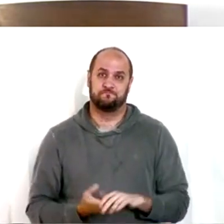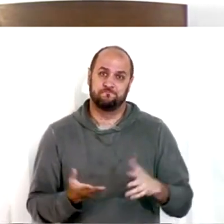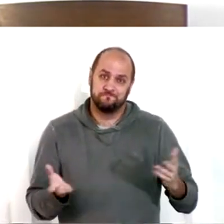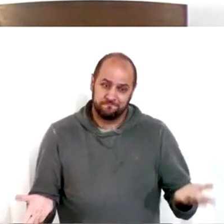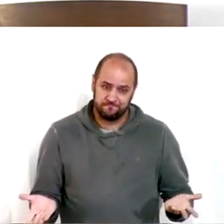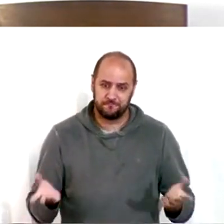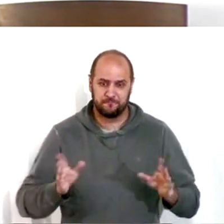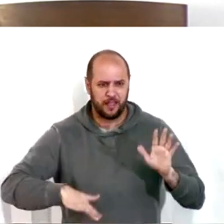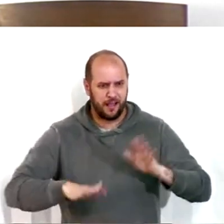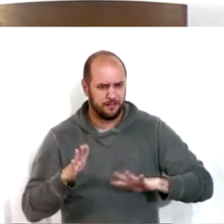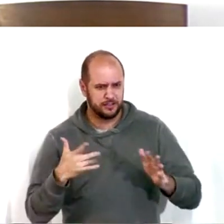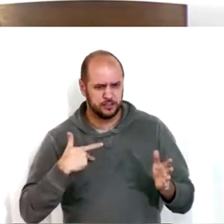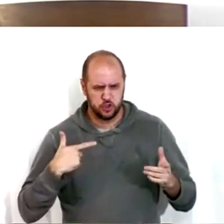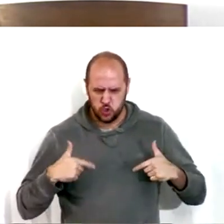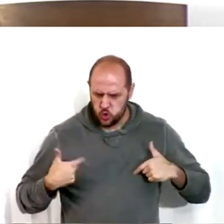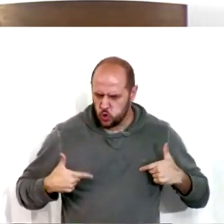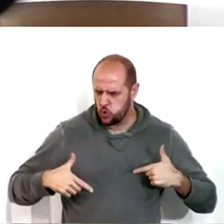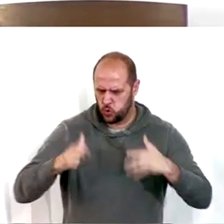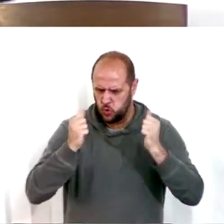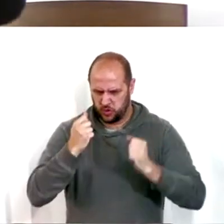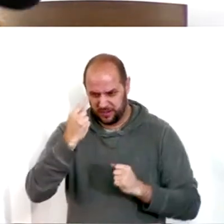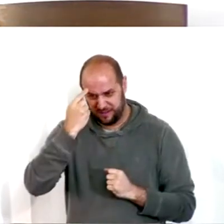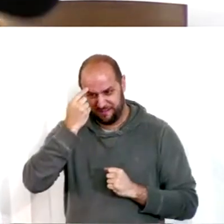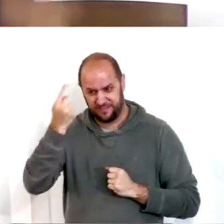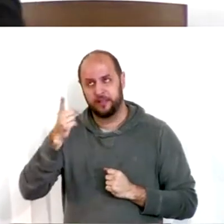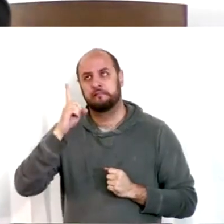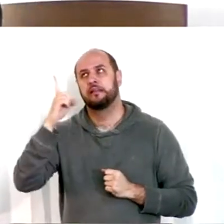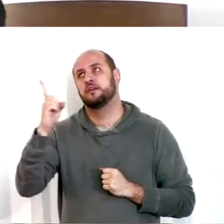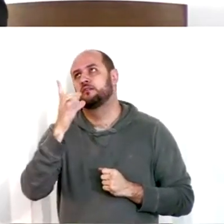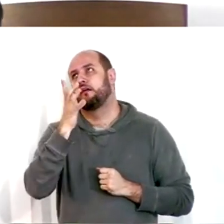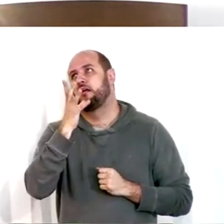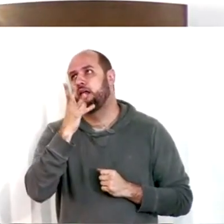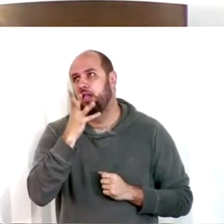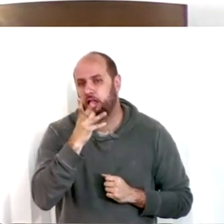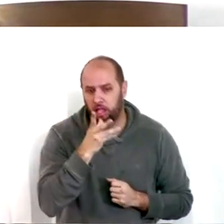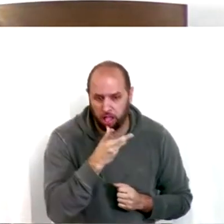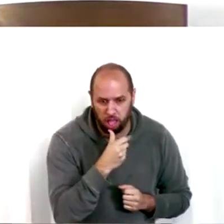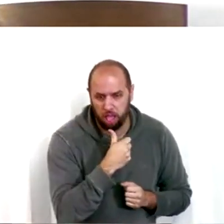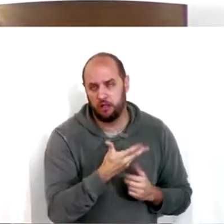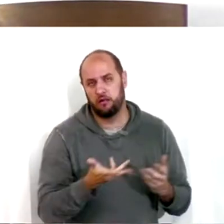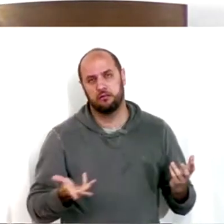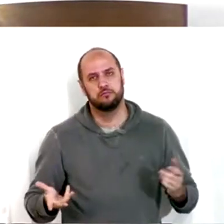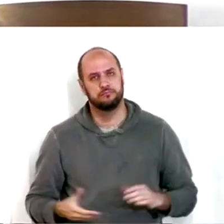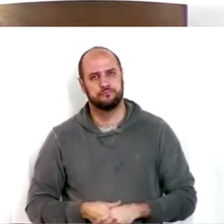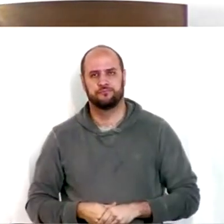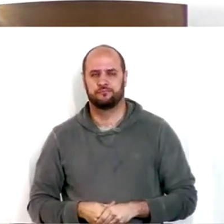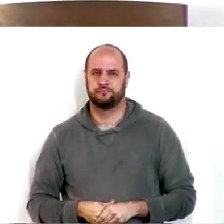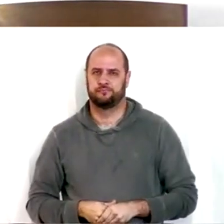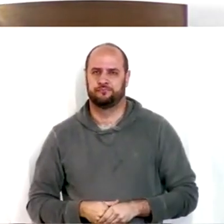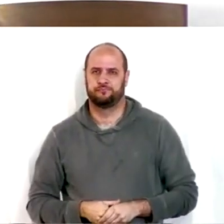Talvez lutando com a sensação de Deus está demorando demais.